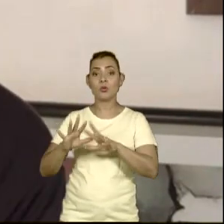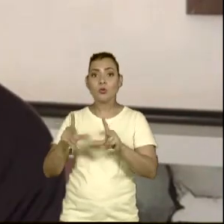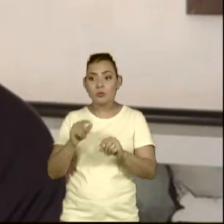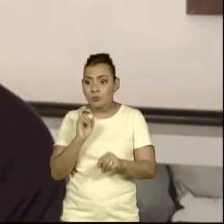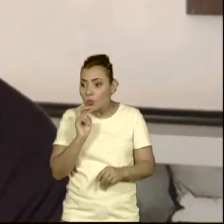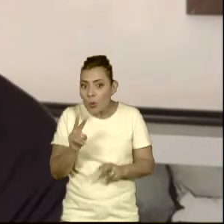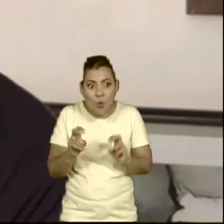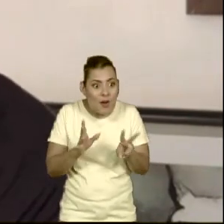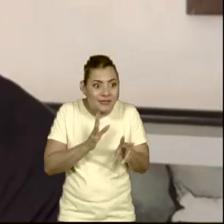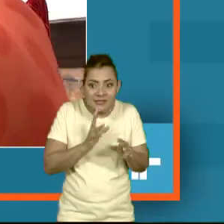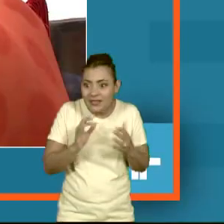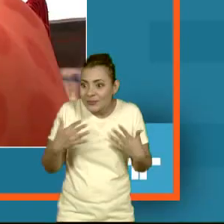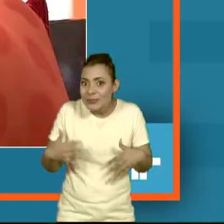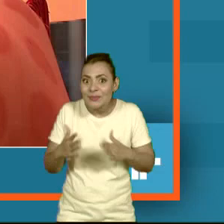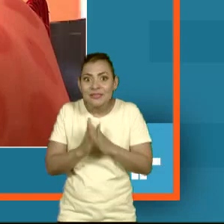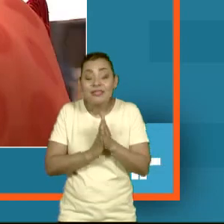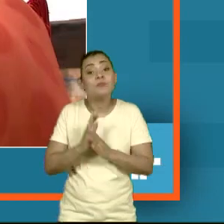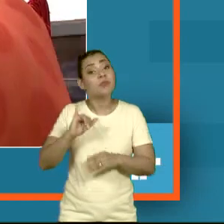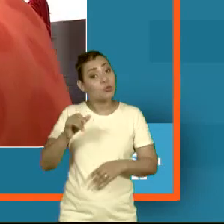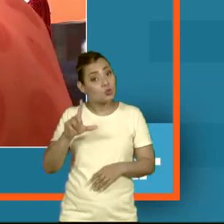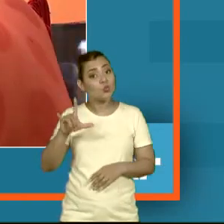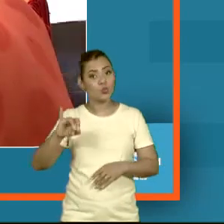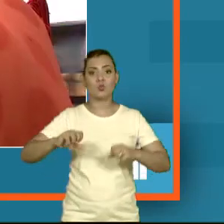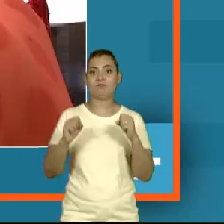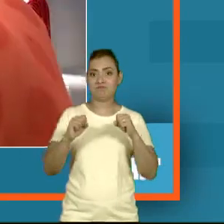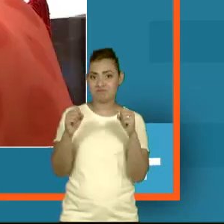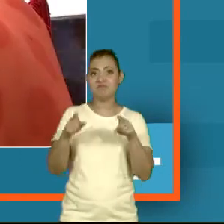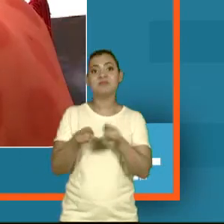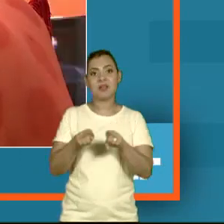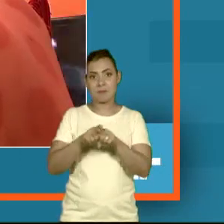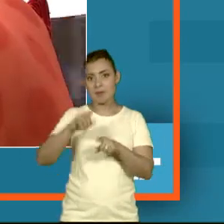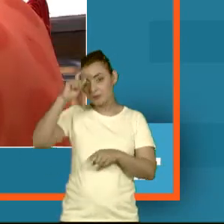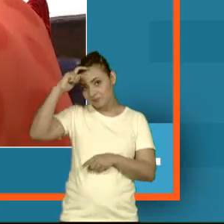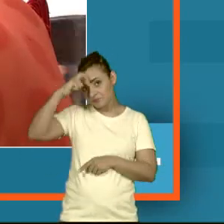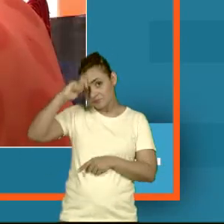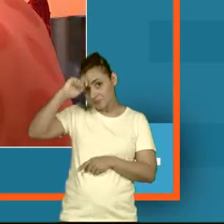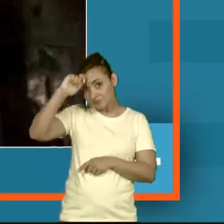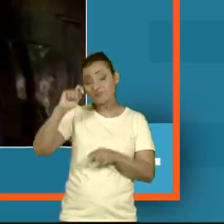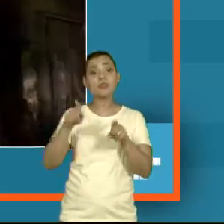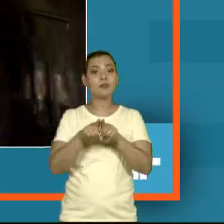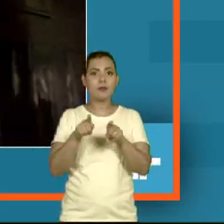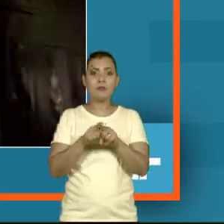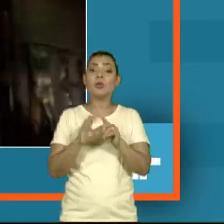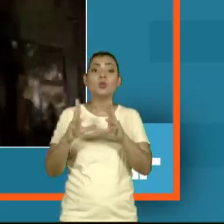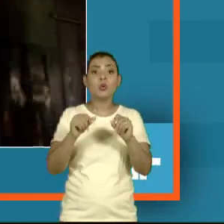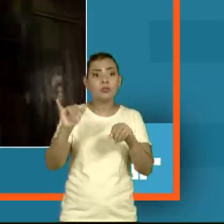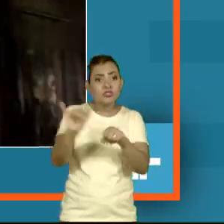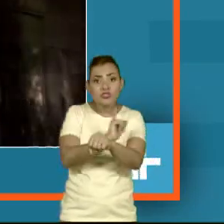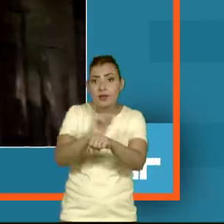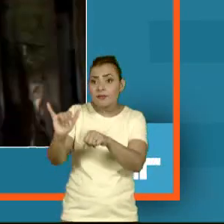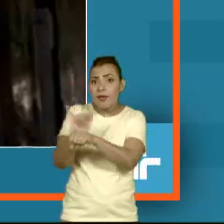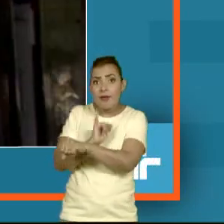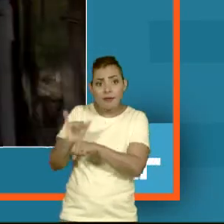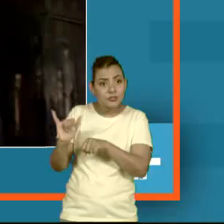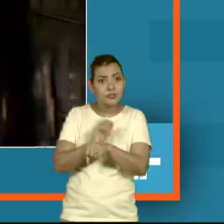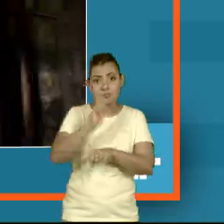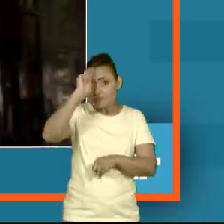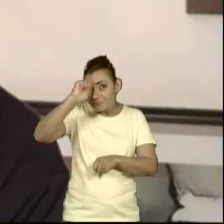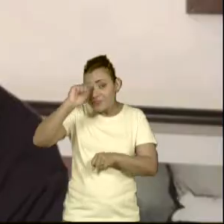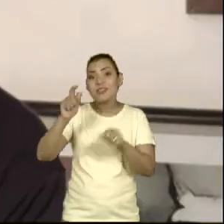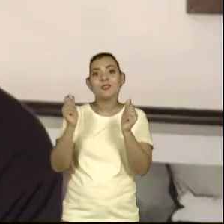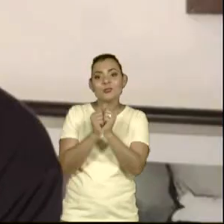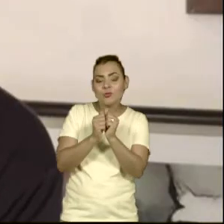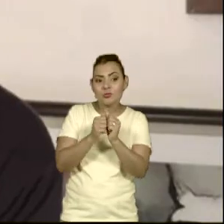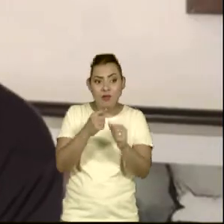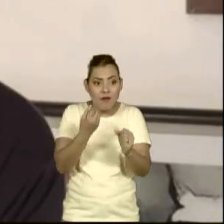conhecendo isso, depois o Júlio e a turma dele veio para a cidade, ou seja, a gente foi buscando caminhos e caminhos para que o Cocó